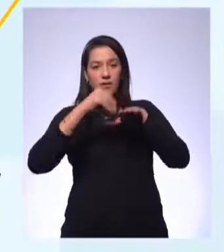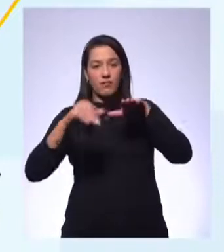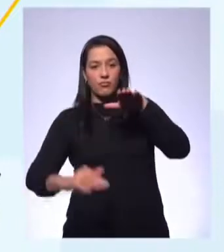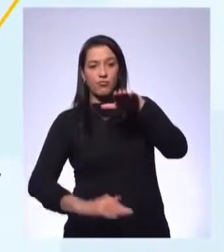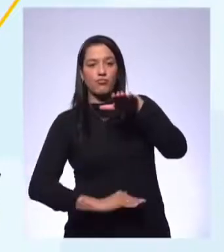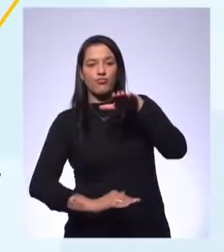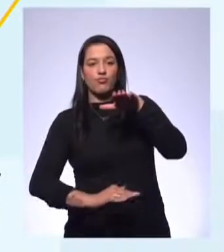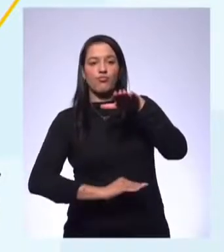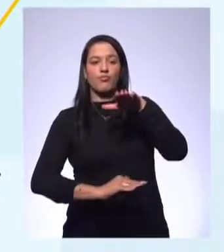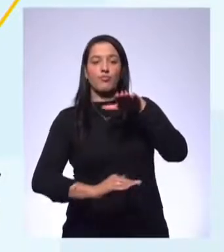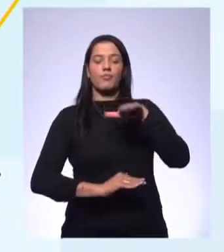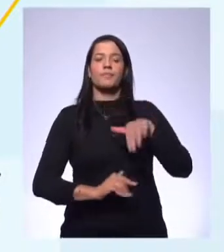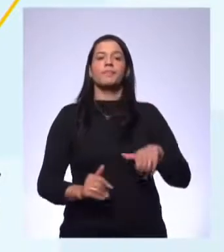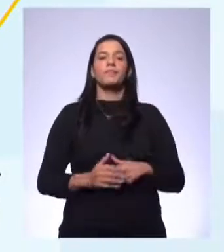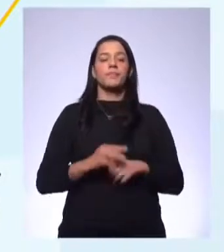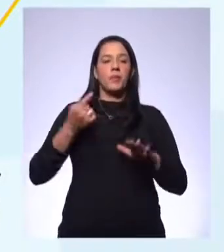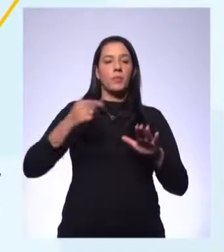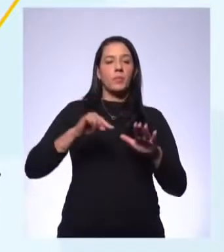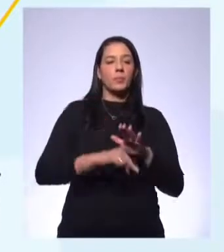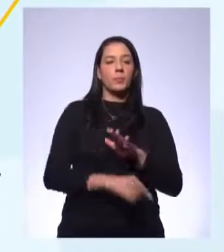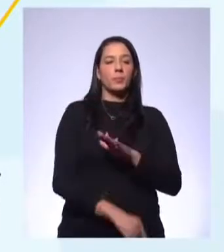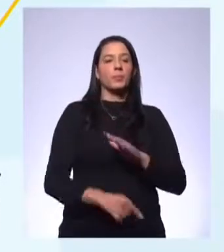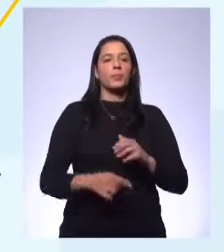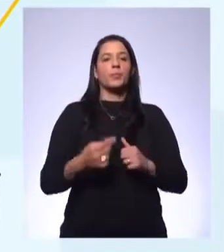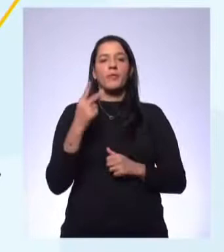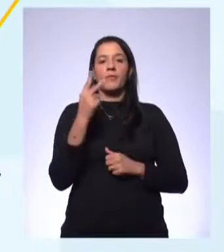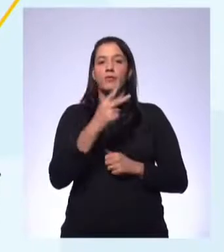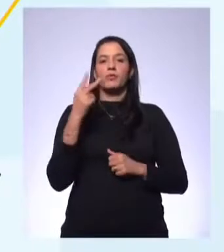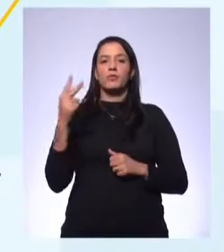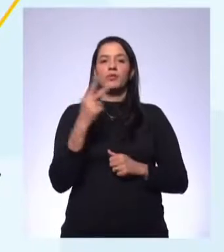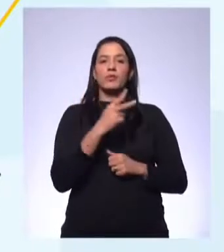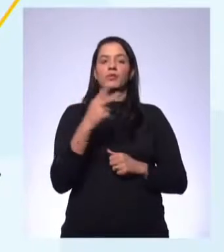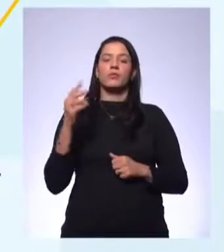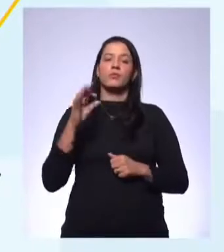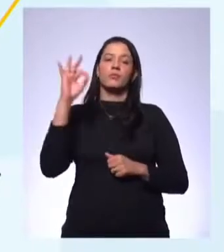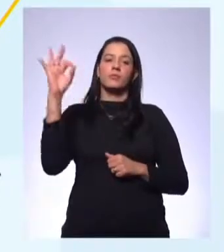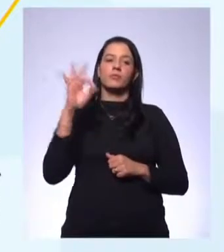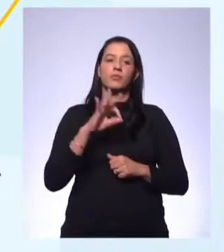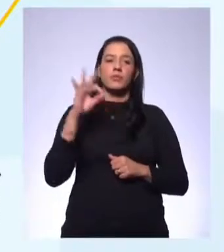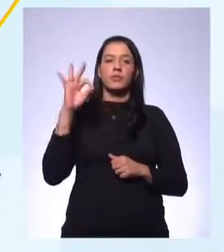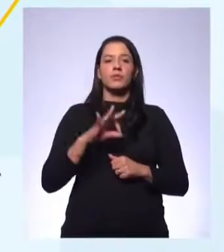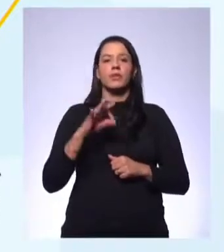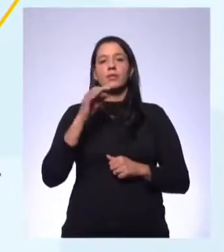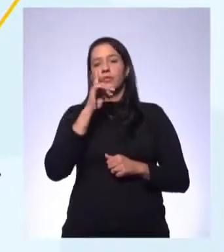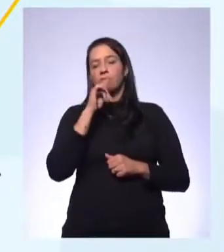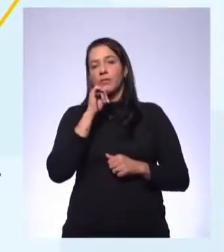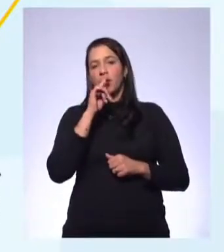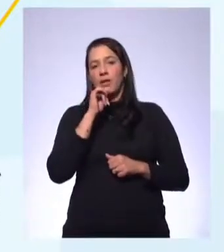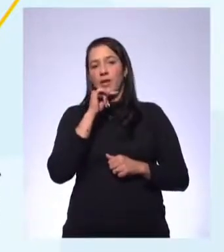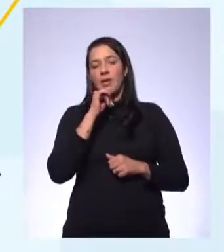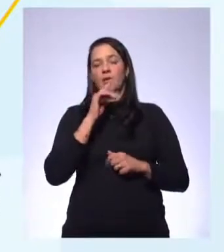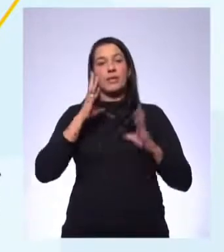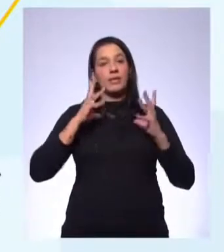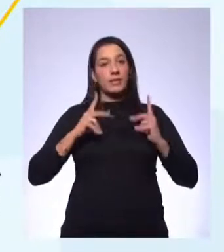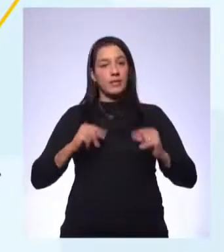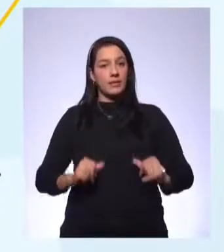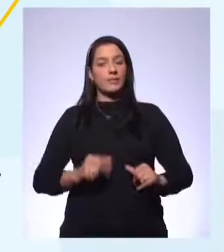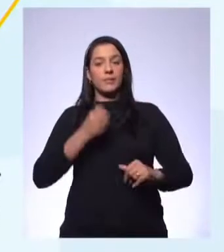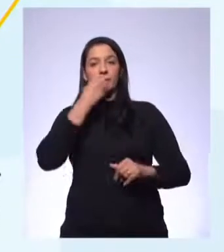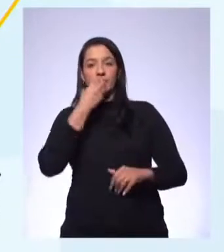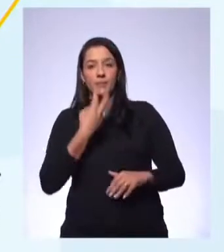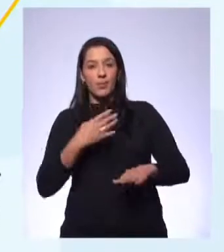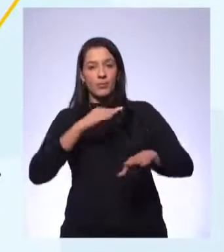aula vindoura nós vamos falar quanto, 22% da água potável, água